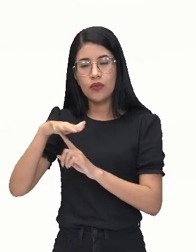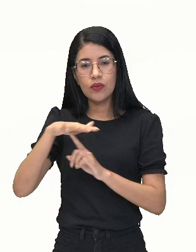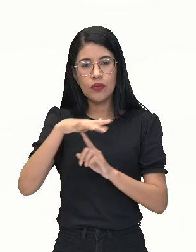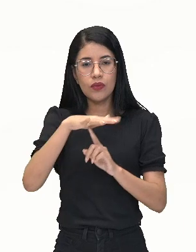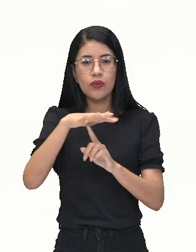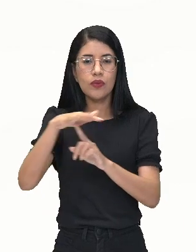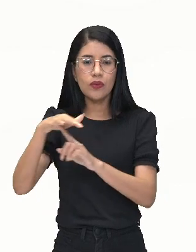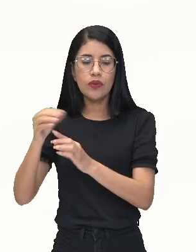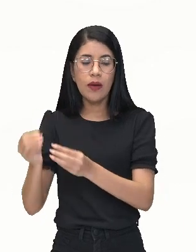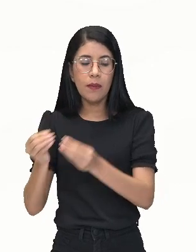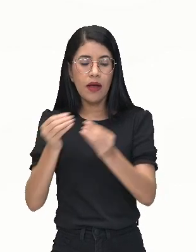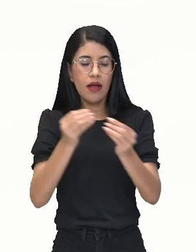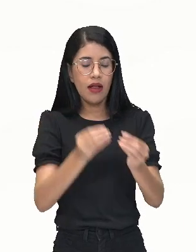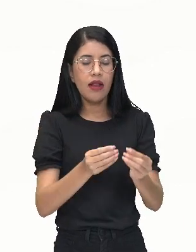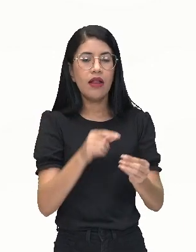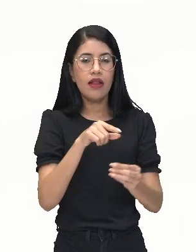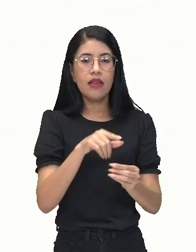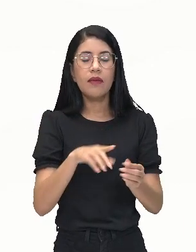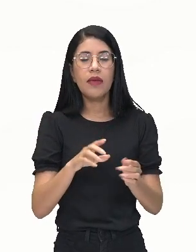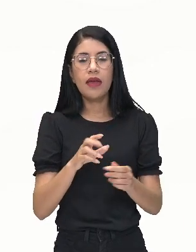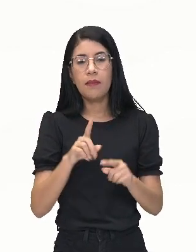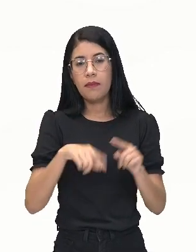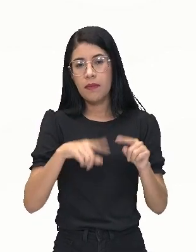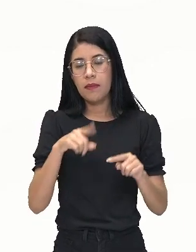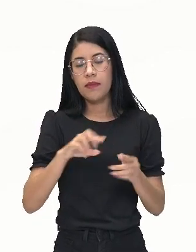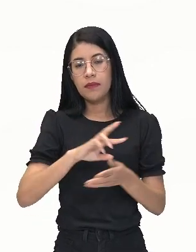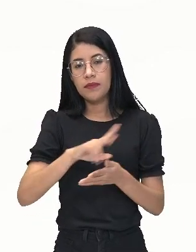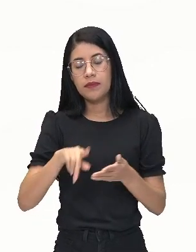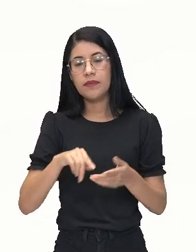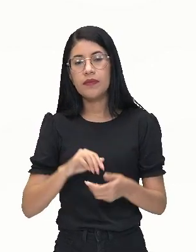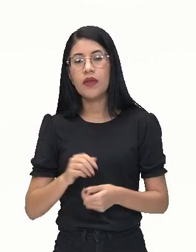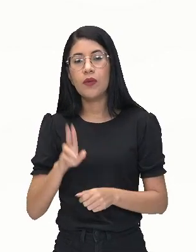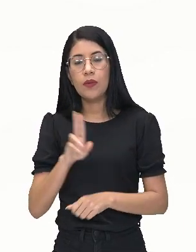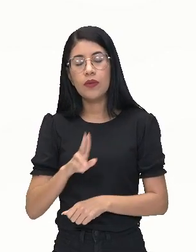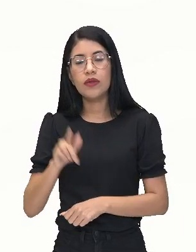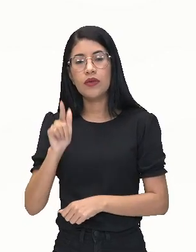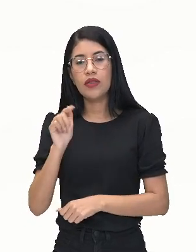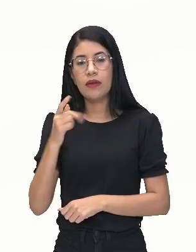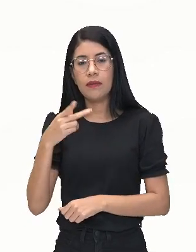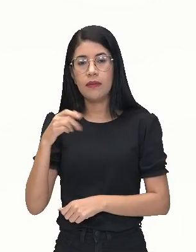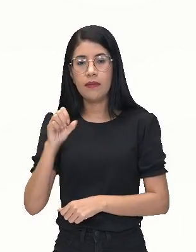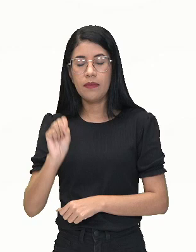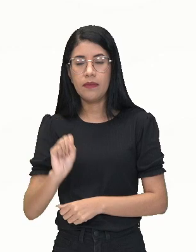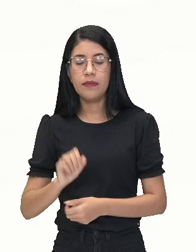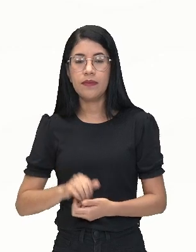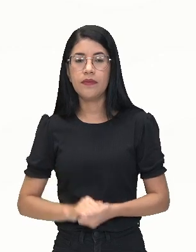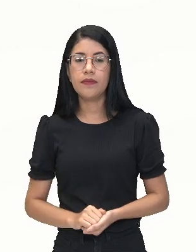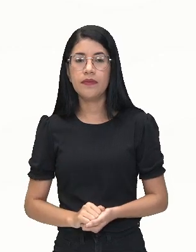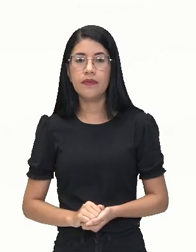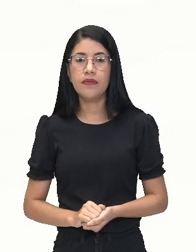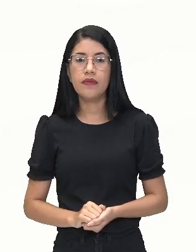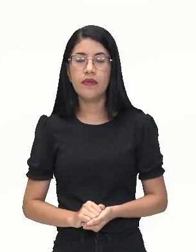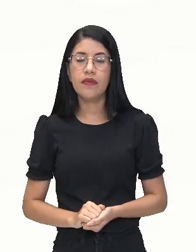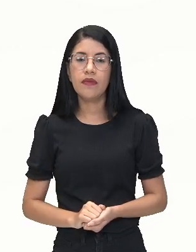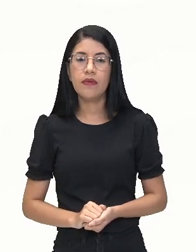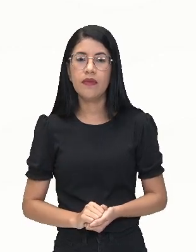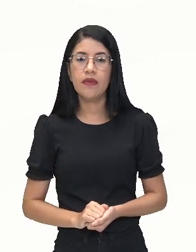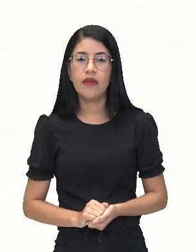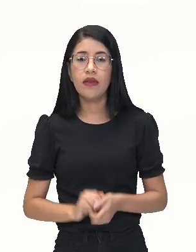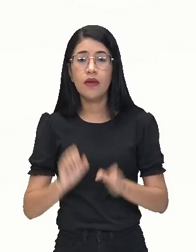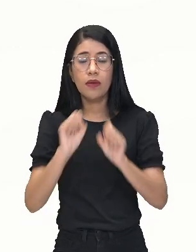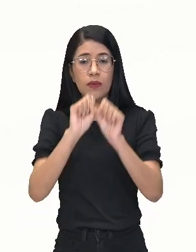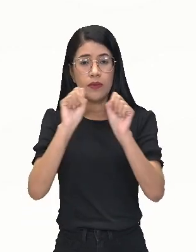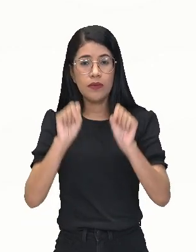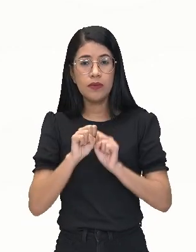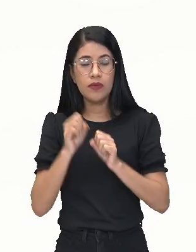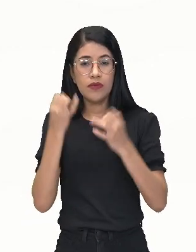de encomendas também com o uso de sistema de posicionamento global. Vamos dar uma olhada aqui nos sistemas de informação